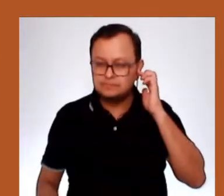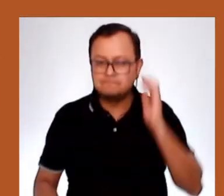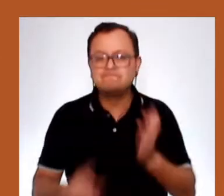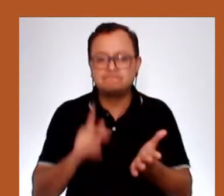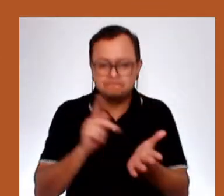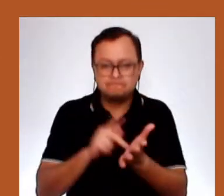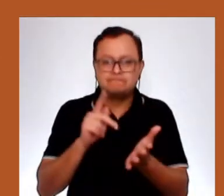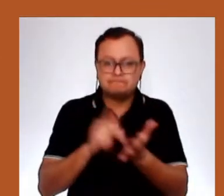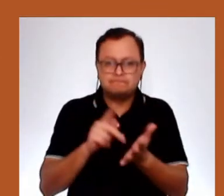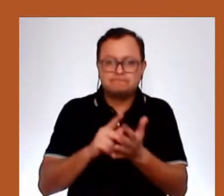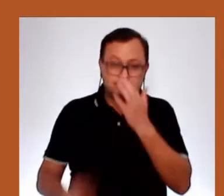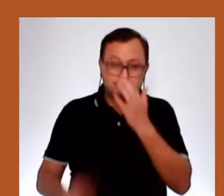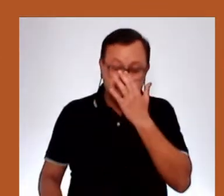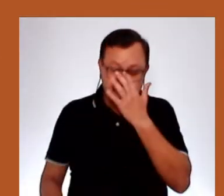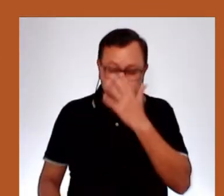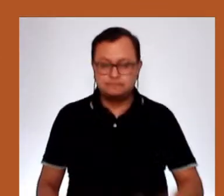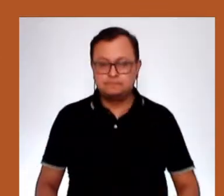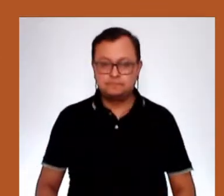É verdade.